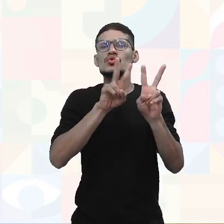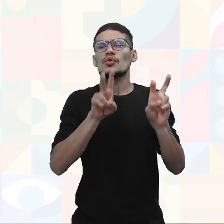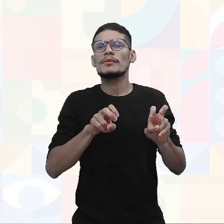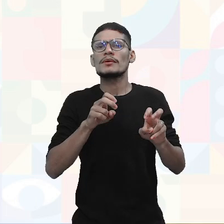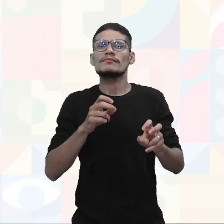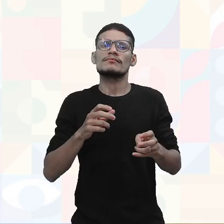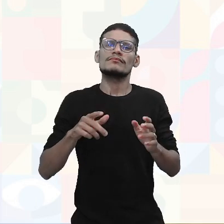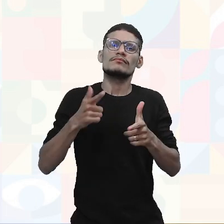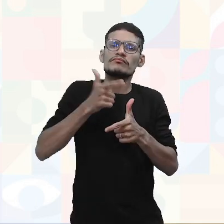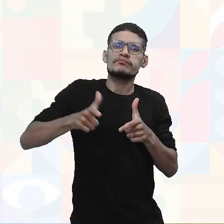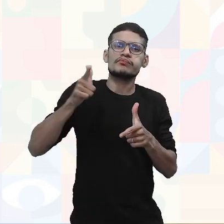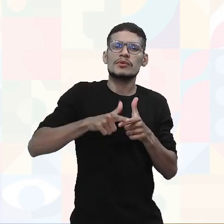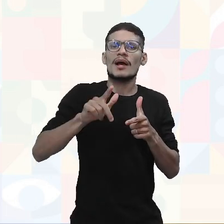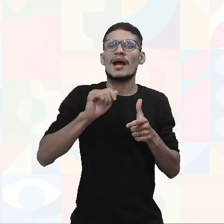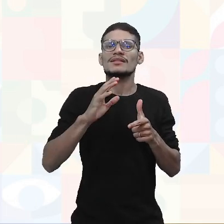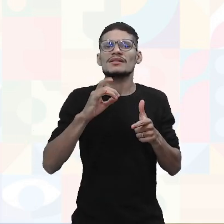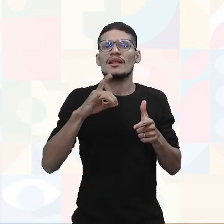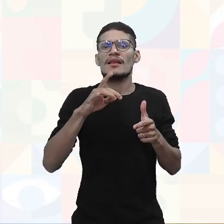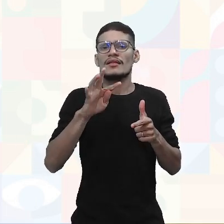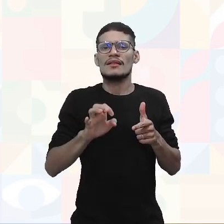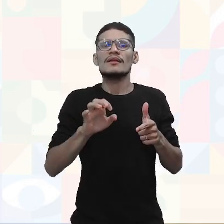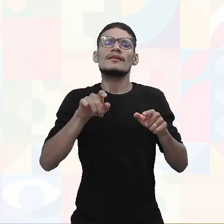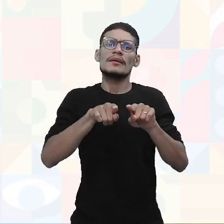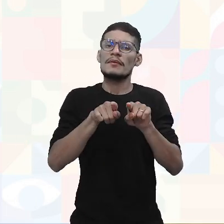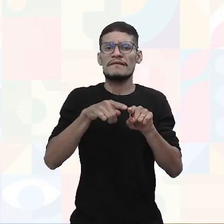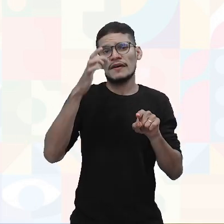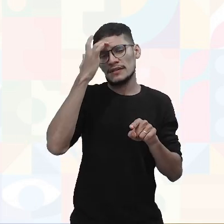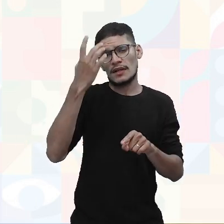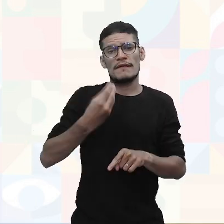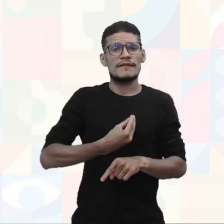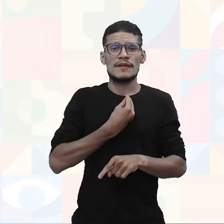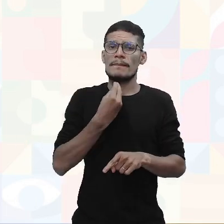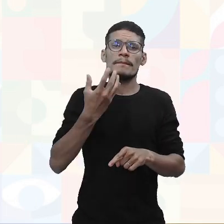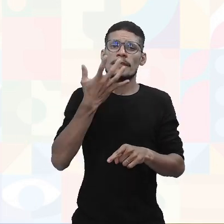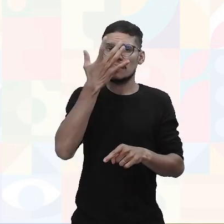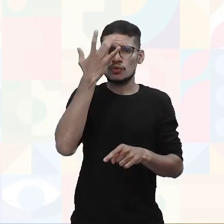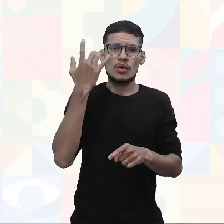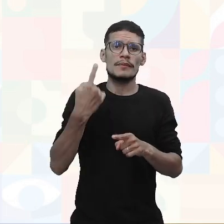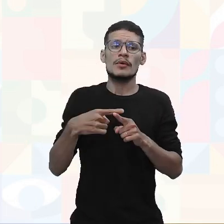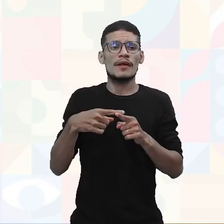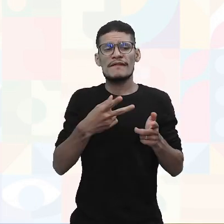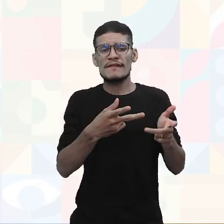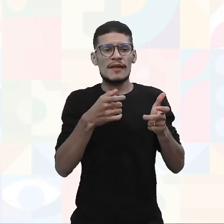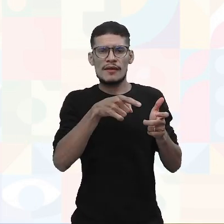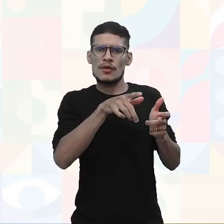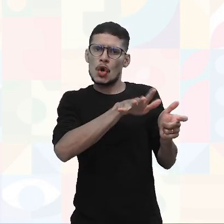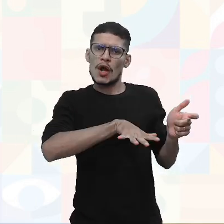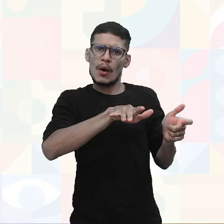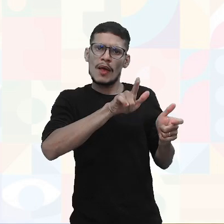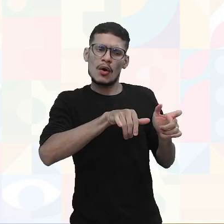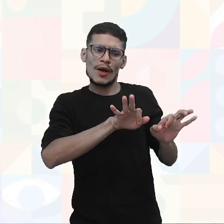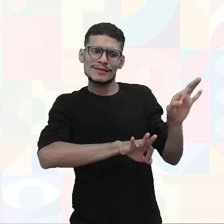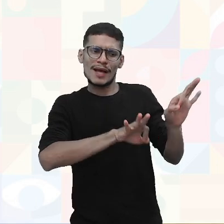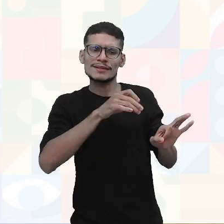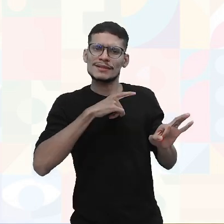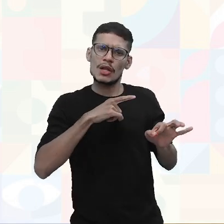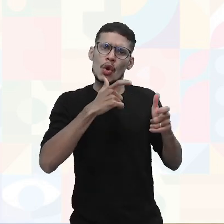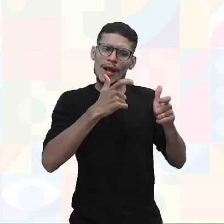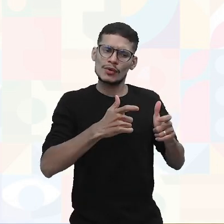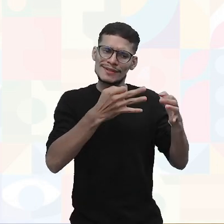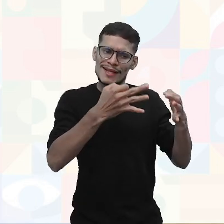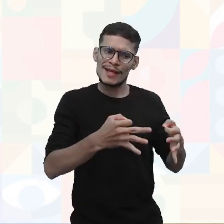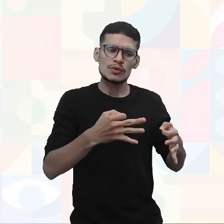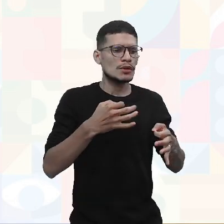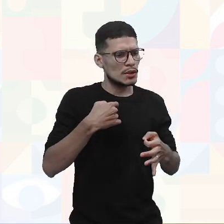gerem risco de acidente, e também para facilitar a vida das pessoas, porque quando elas veem que aquele ambiente está organizado e eu tenho locais certos onde então as coisas ficam